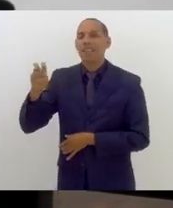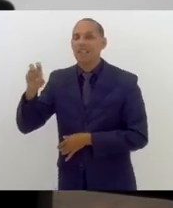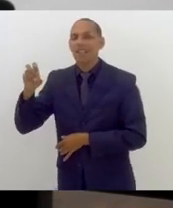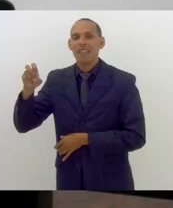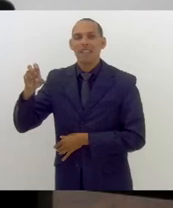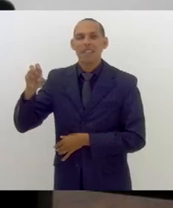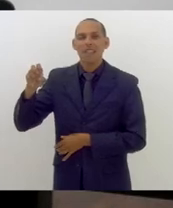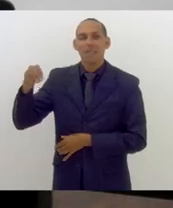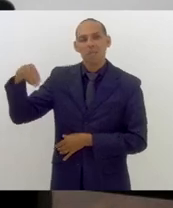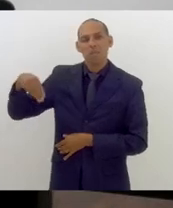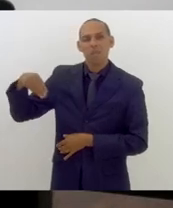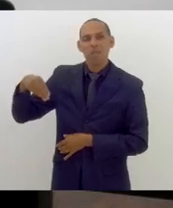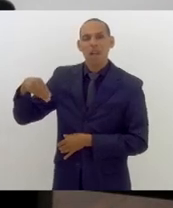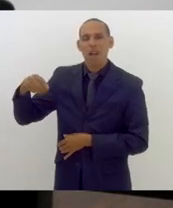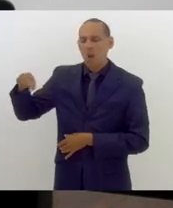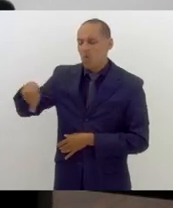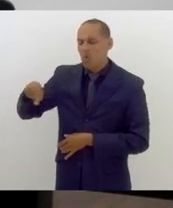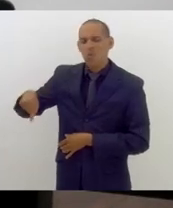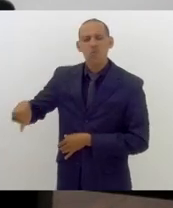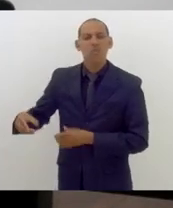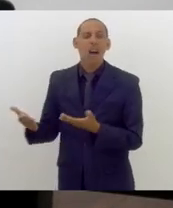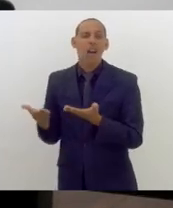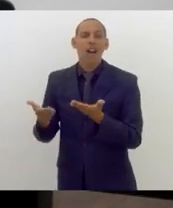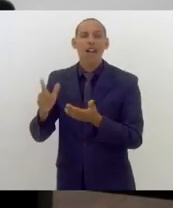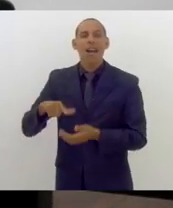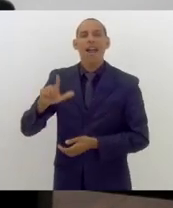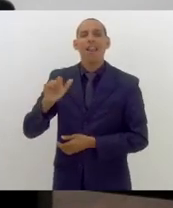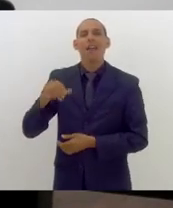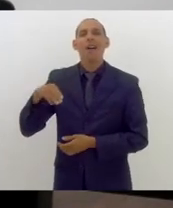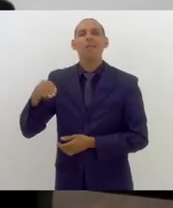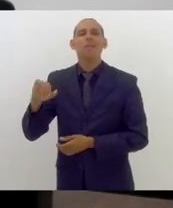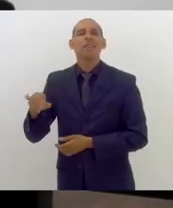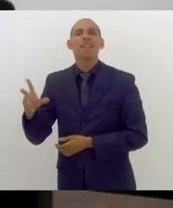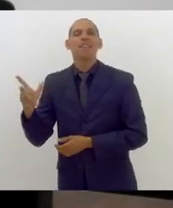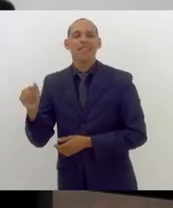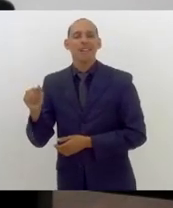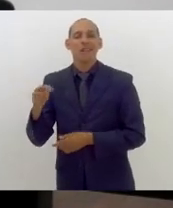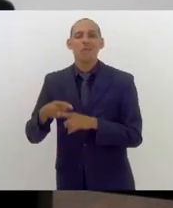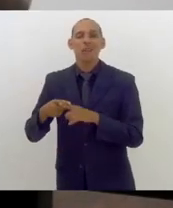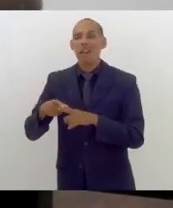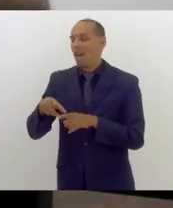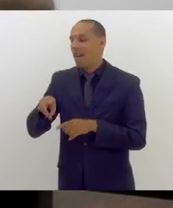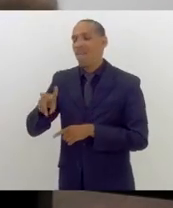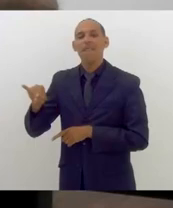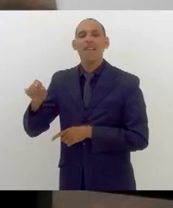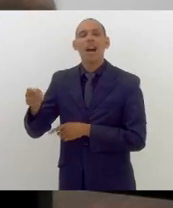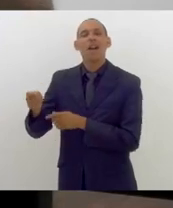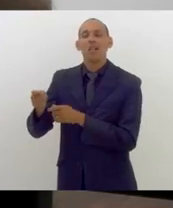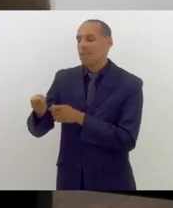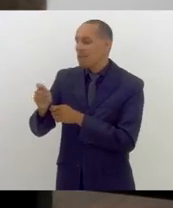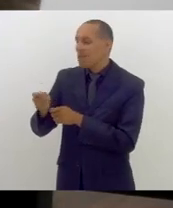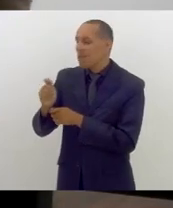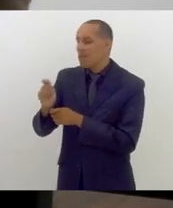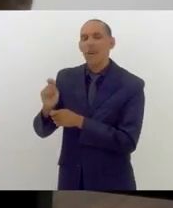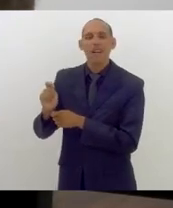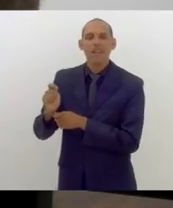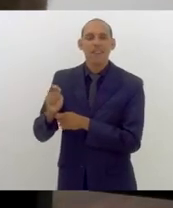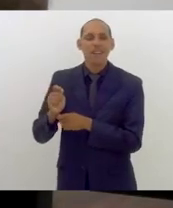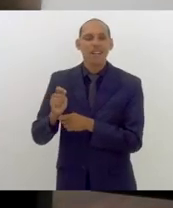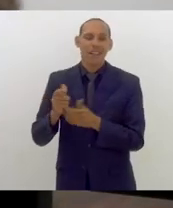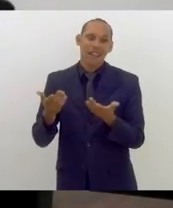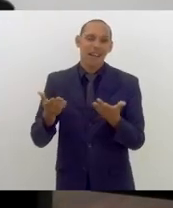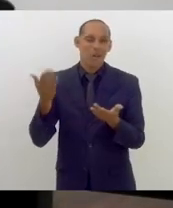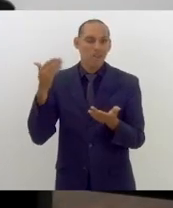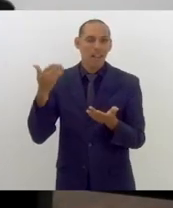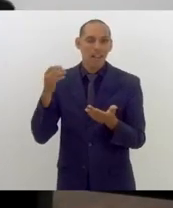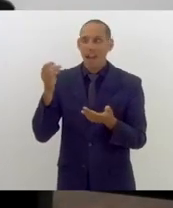Fundão hoje em dia ela é minha ela minha que chama que o pessoal vai pescar de anzol bota fora que botavam dentro né